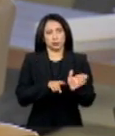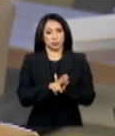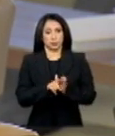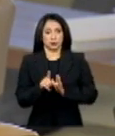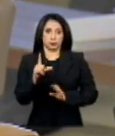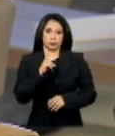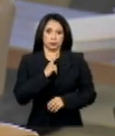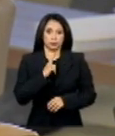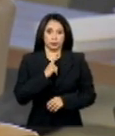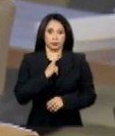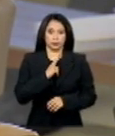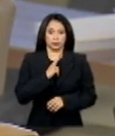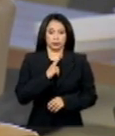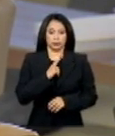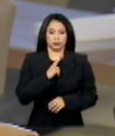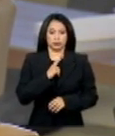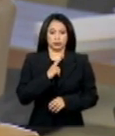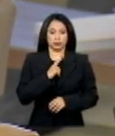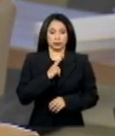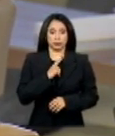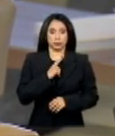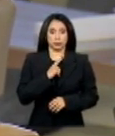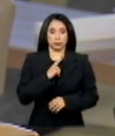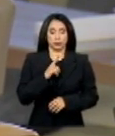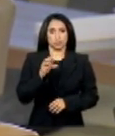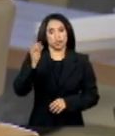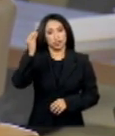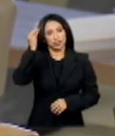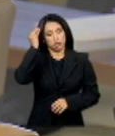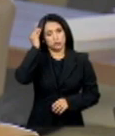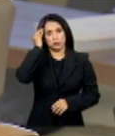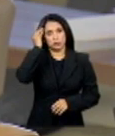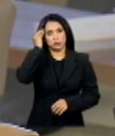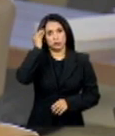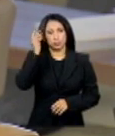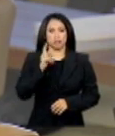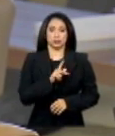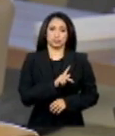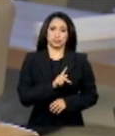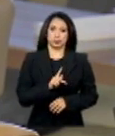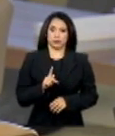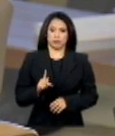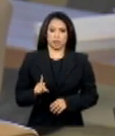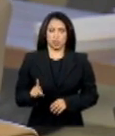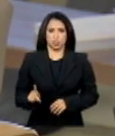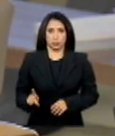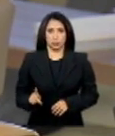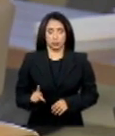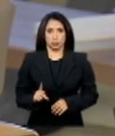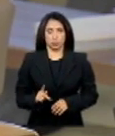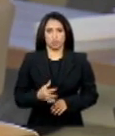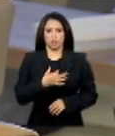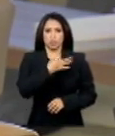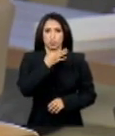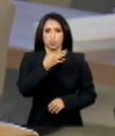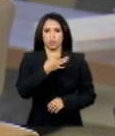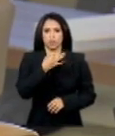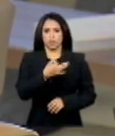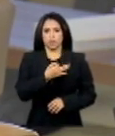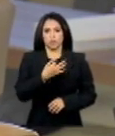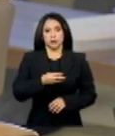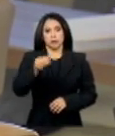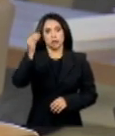sustentados o presidente que aqui em hipóteses como essa e continua a entender assim